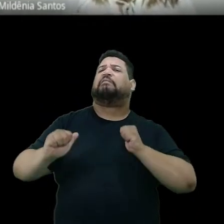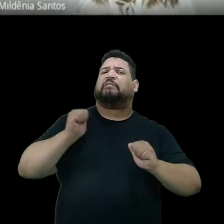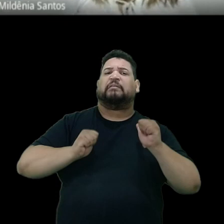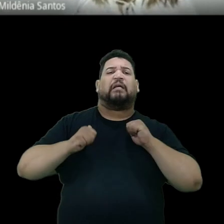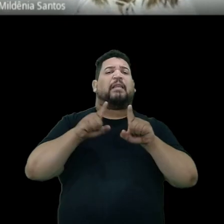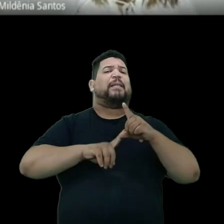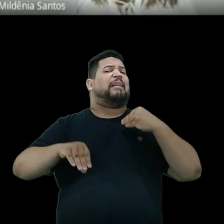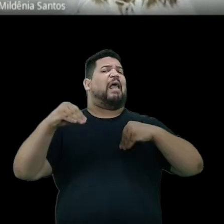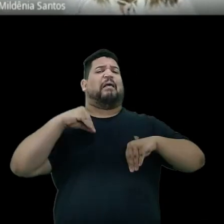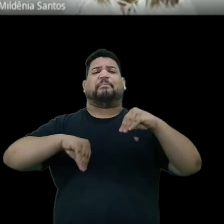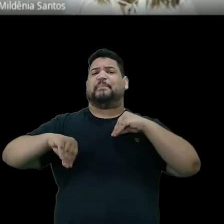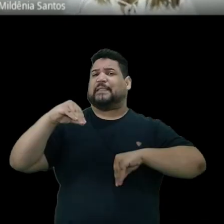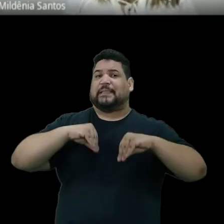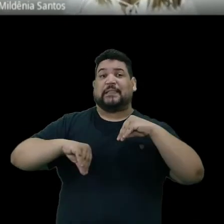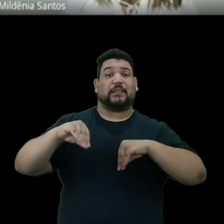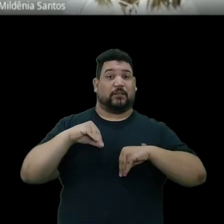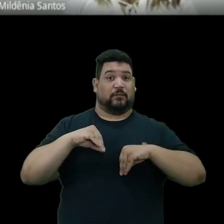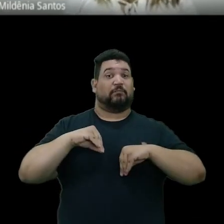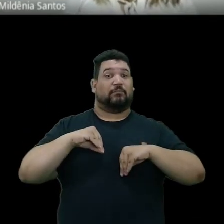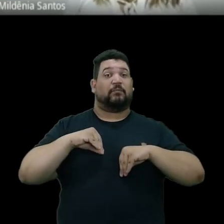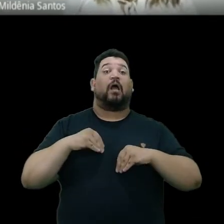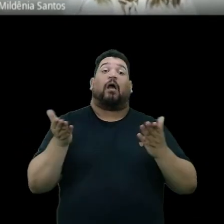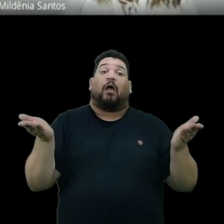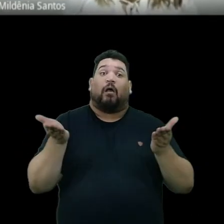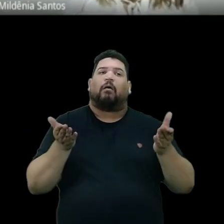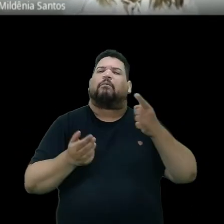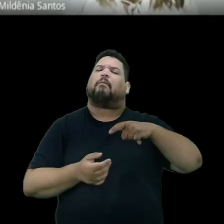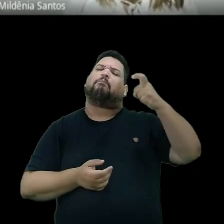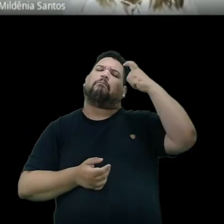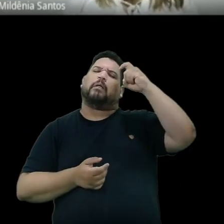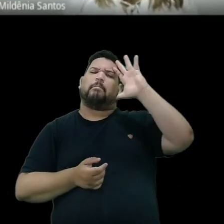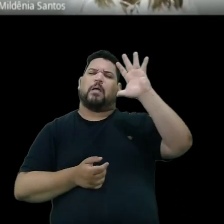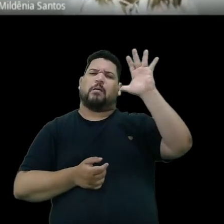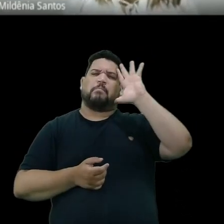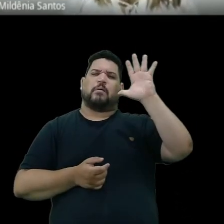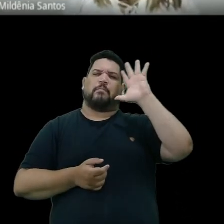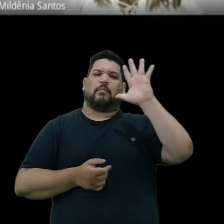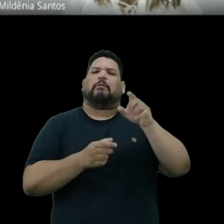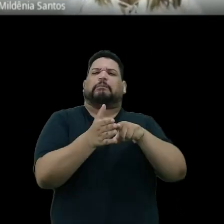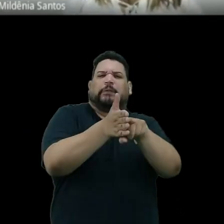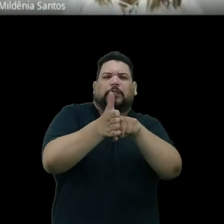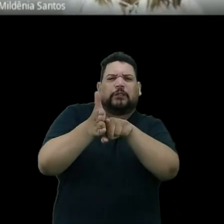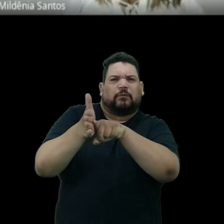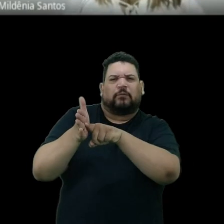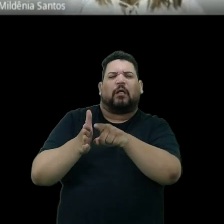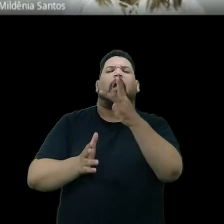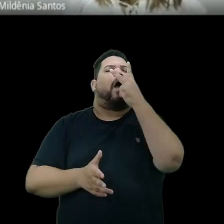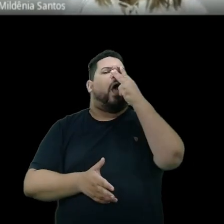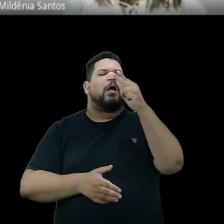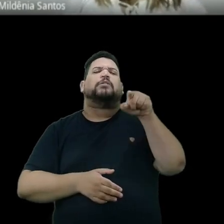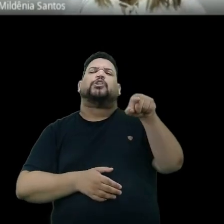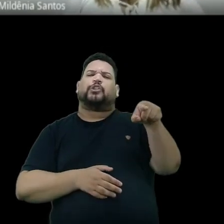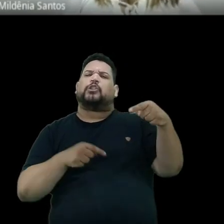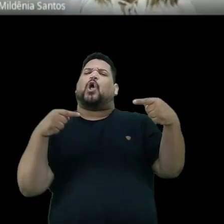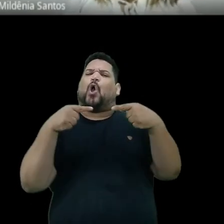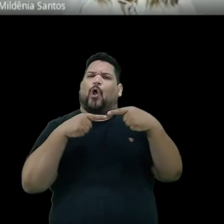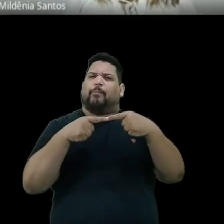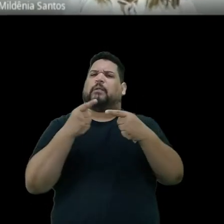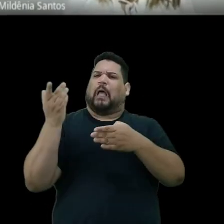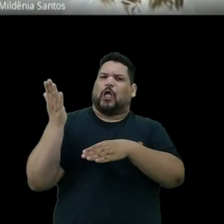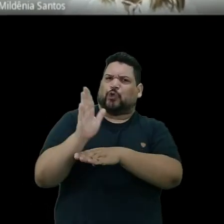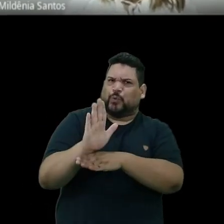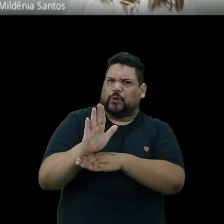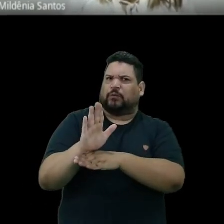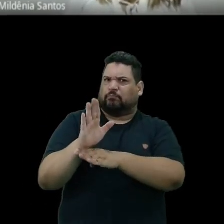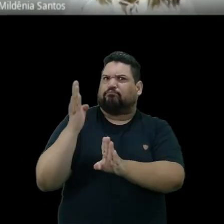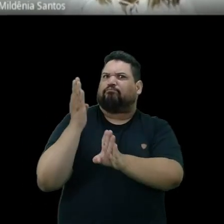aí a gente fica pensando, né, e fica investigando, será que isso também é um contribuinte?